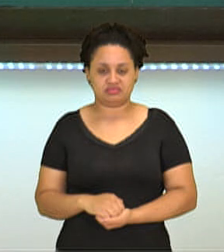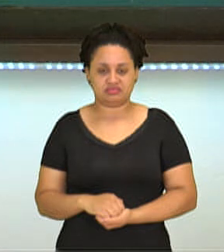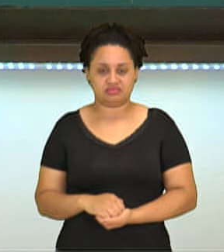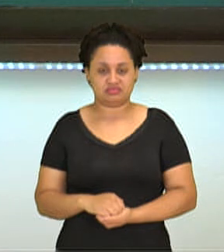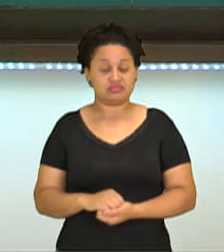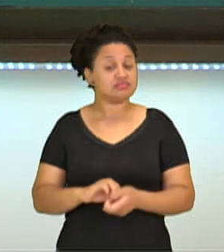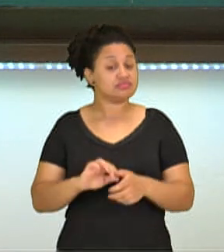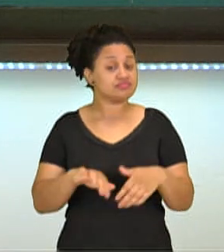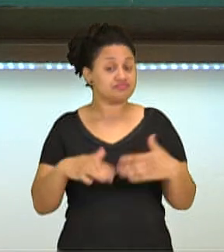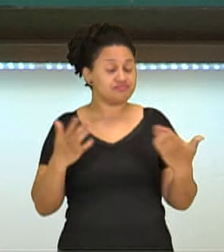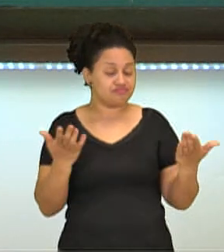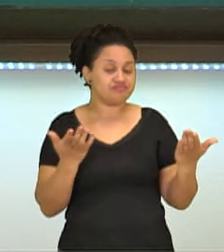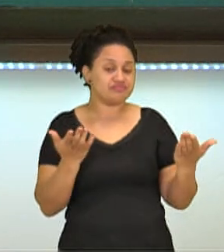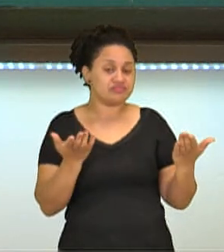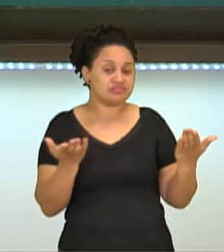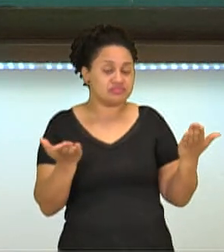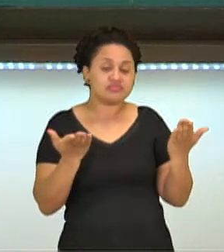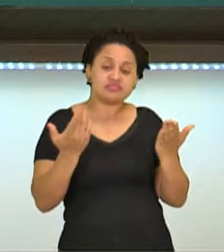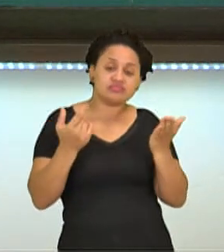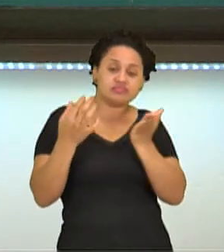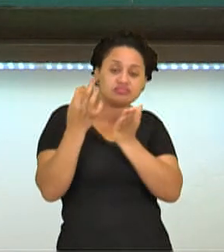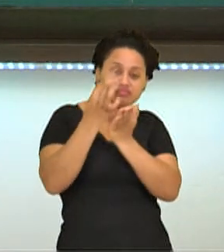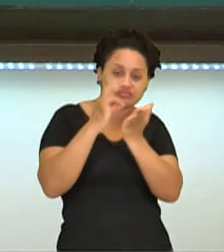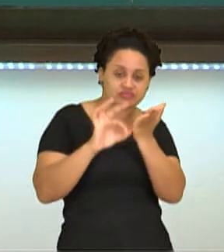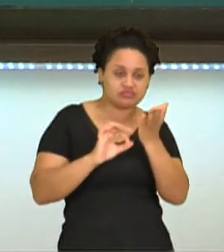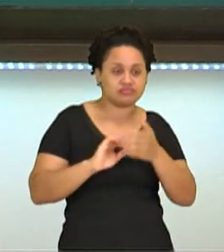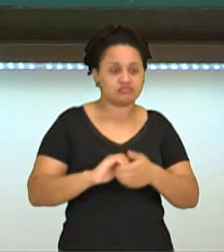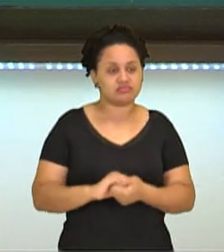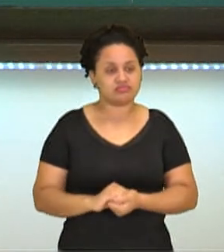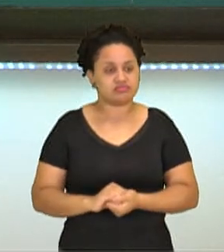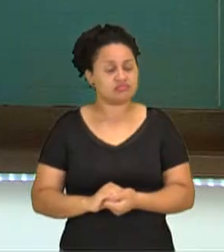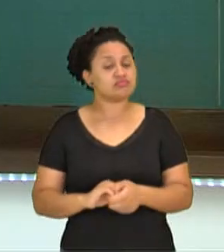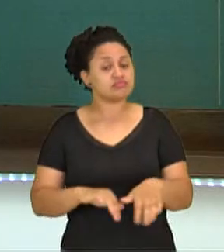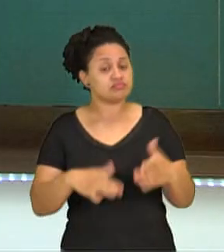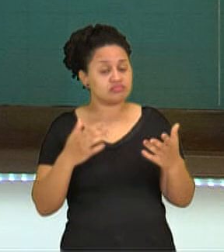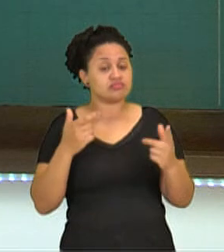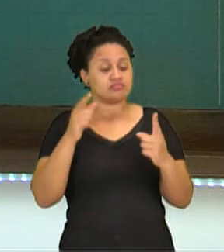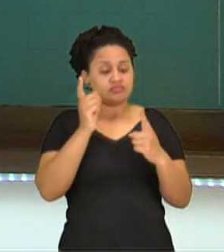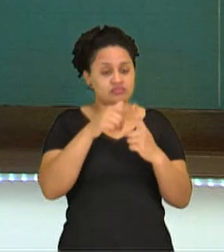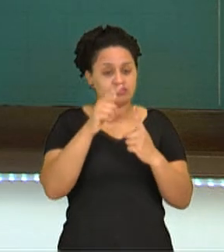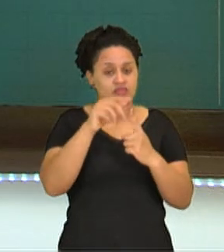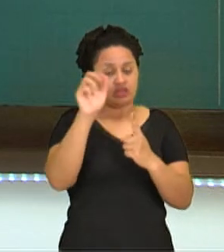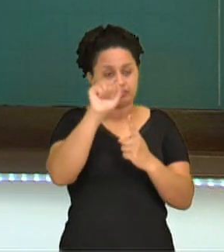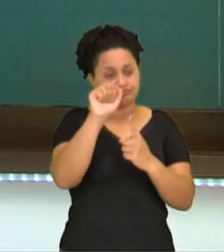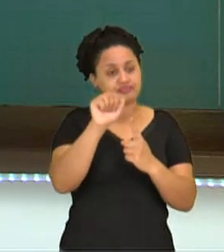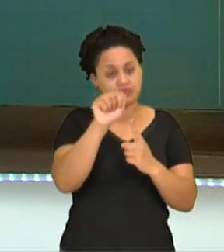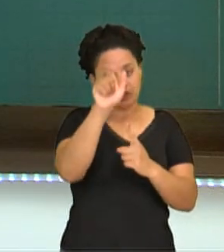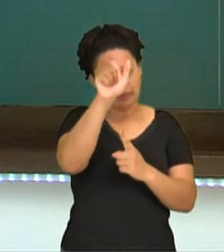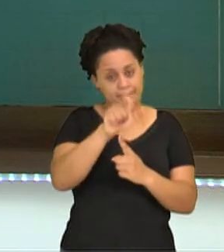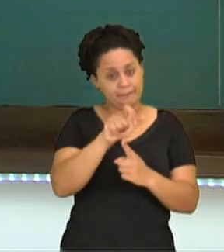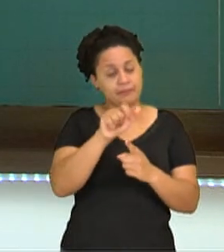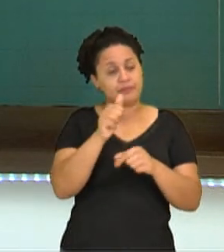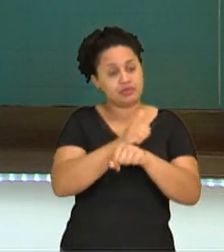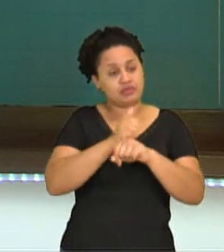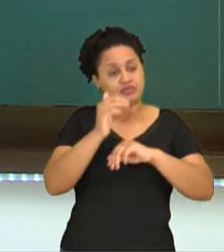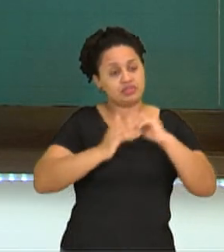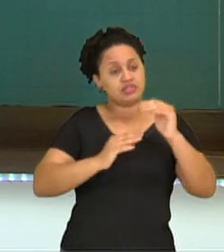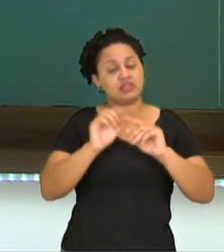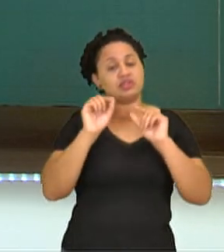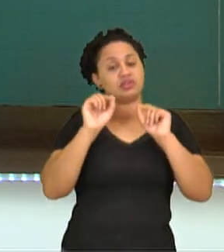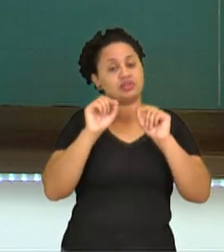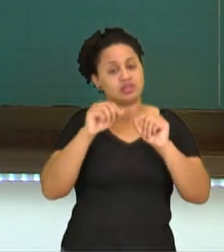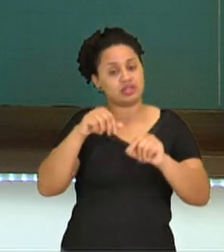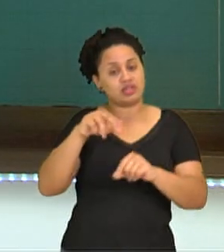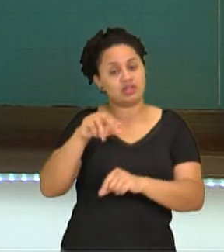Let's check the answers. Vamos conferir? Então, a primeira profissão, o que você colocou aí no seu caderno?